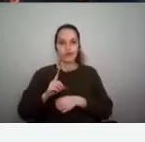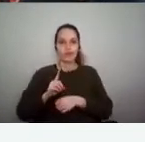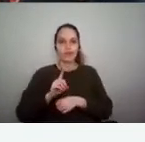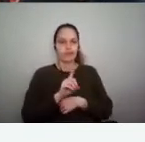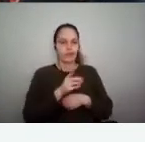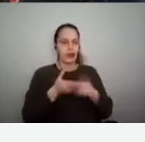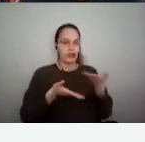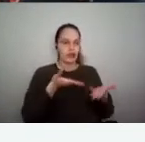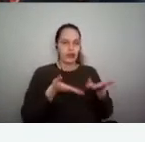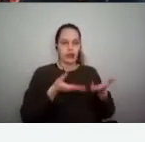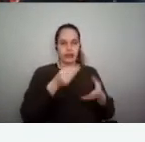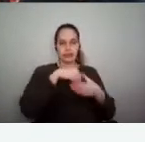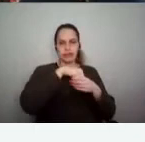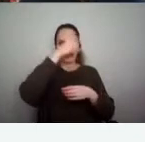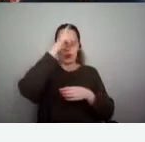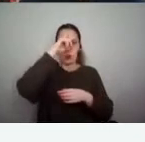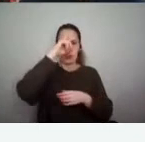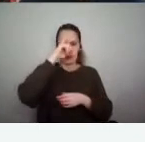no hospital,